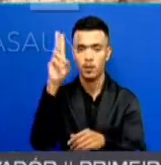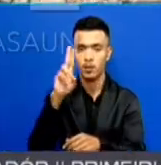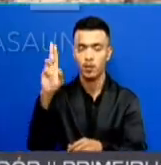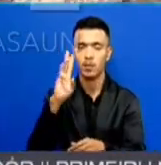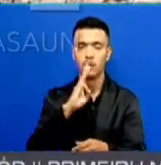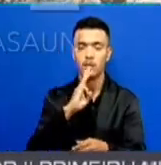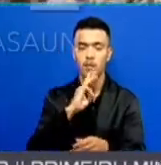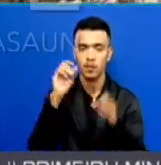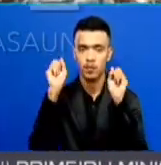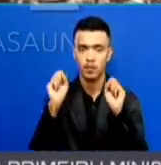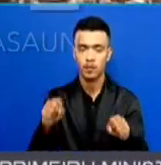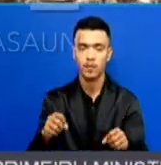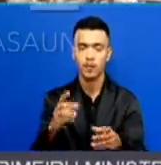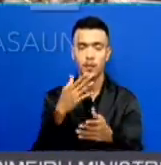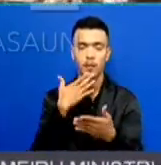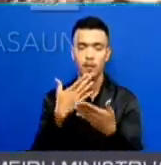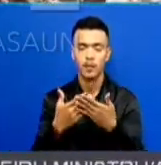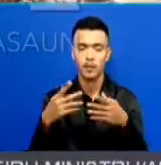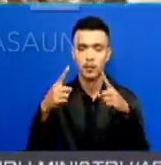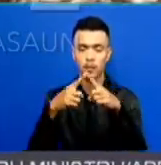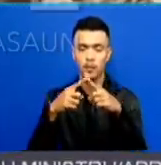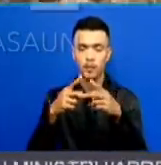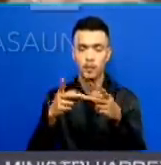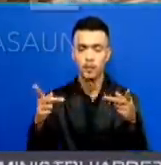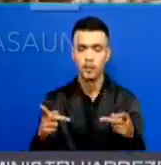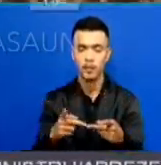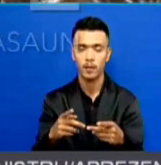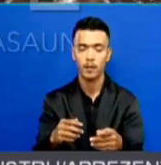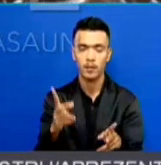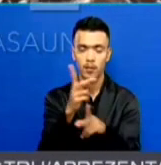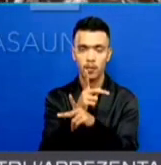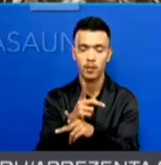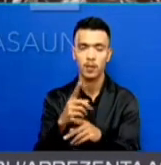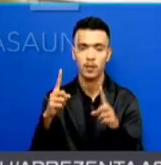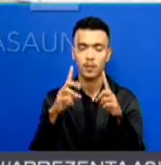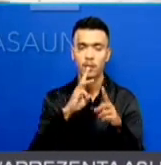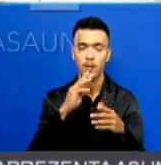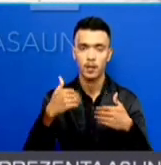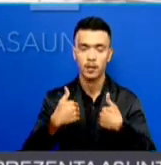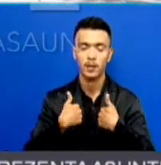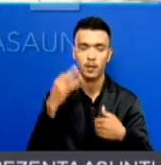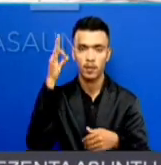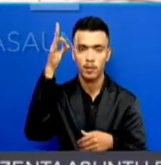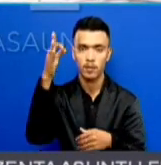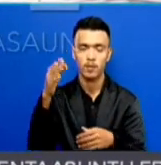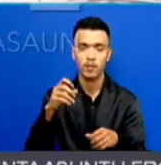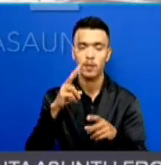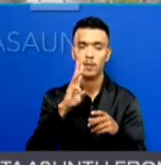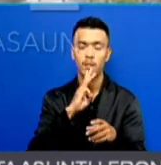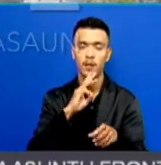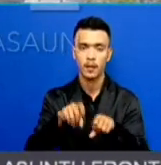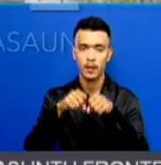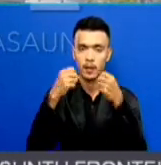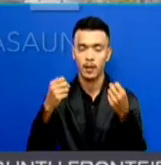b Hori bele garante seguro ba facilidade no melhora gestão B e ha futuro. Bene at durante tinan haten